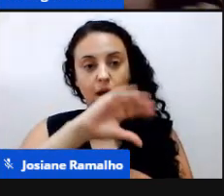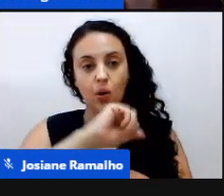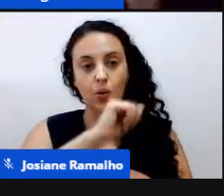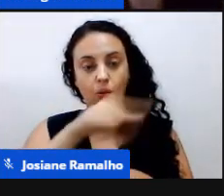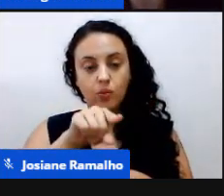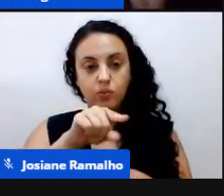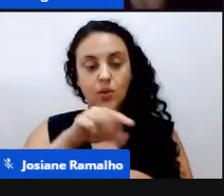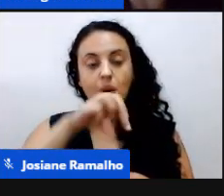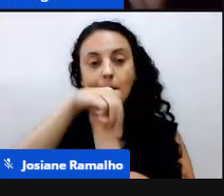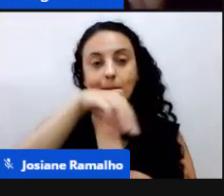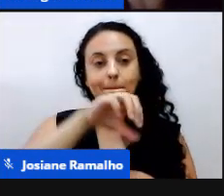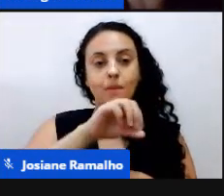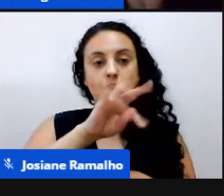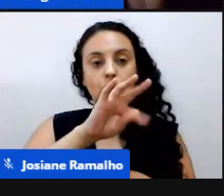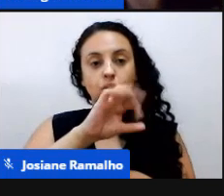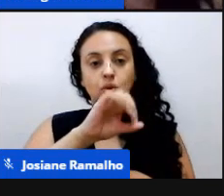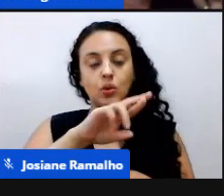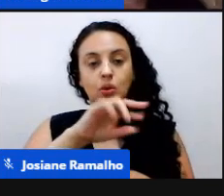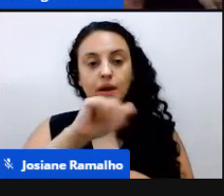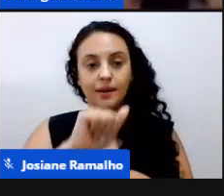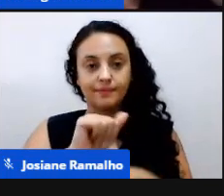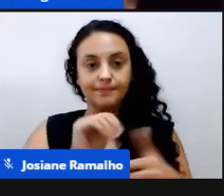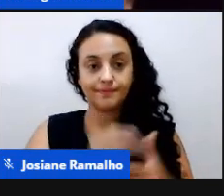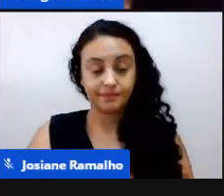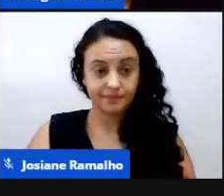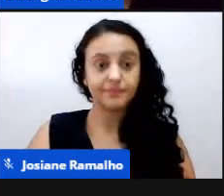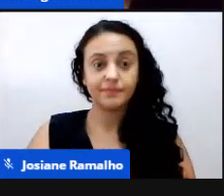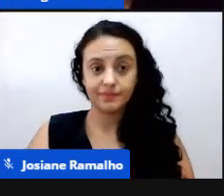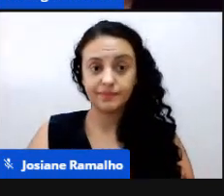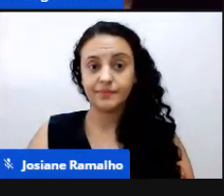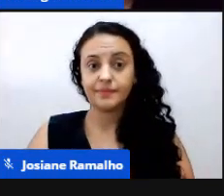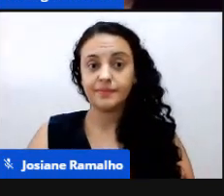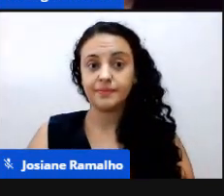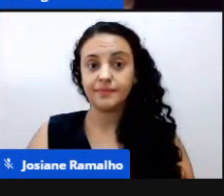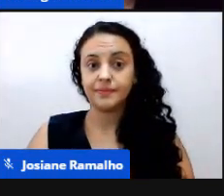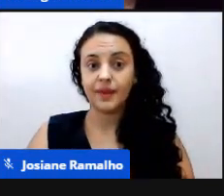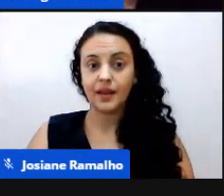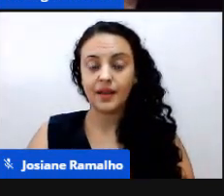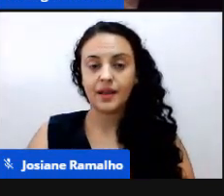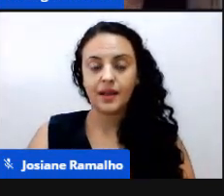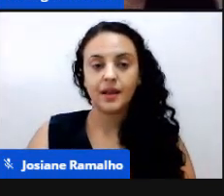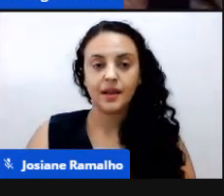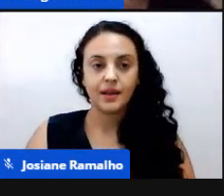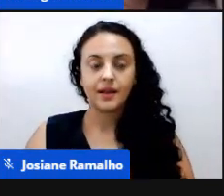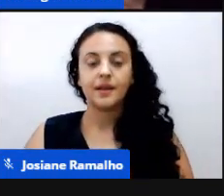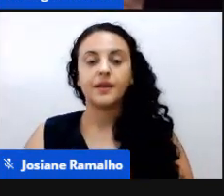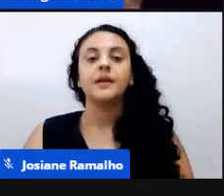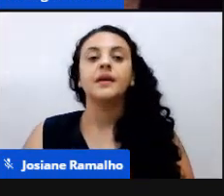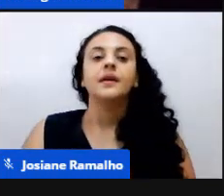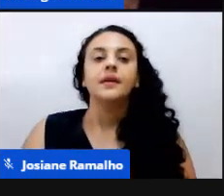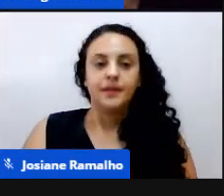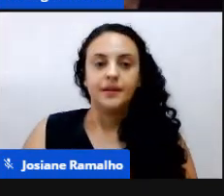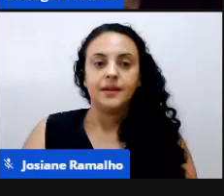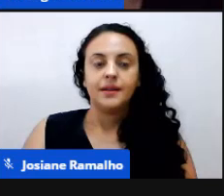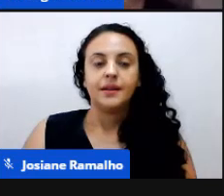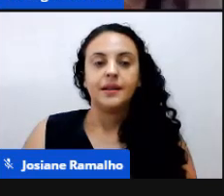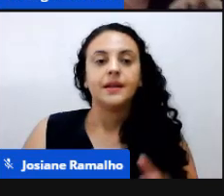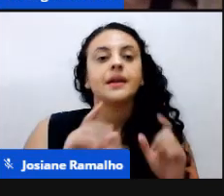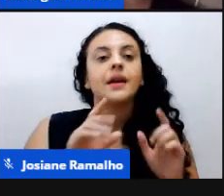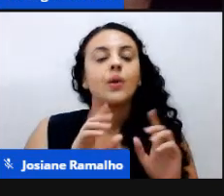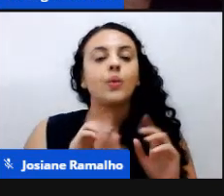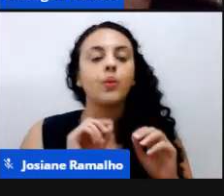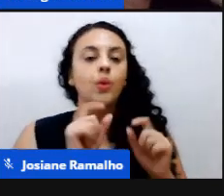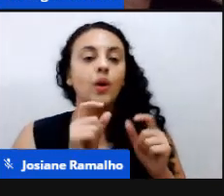de coisa que eu achei para colocar no meu planejamento. Fora que daqui a um pouco nós vamos falar dos campos de experiências. Aonde que ela vai estar dando ênfase a